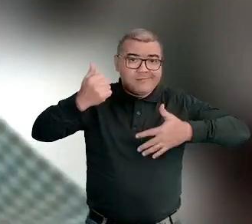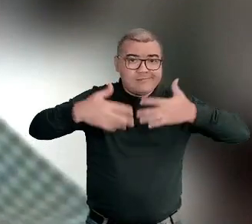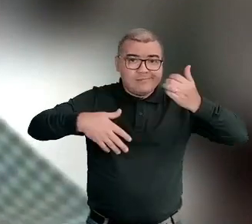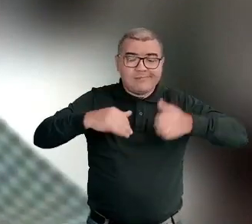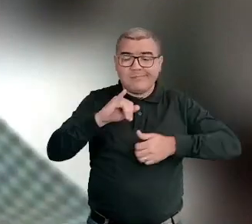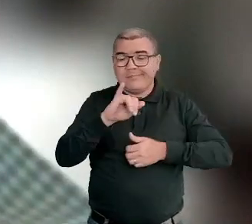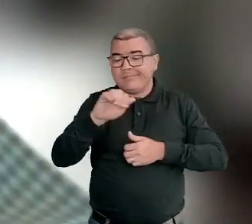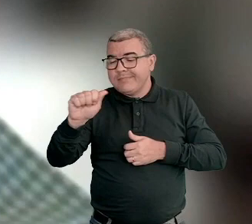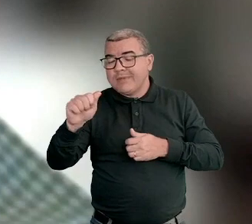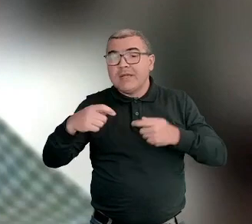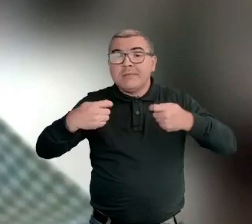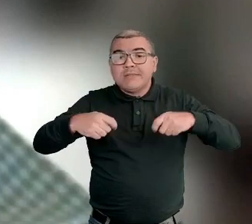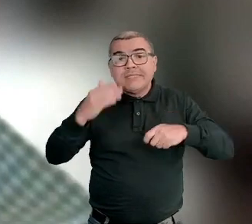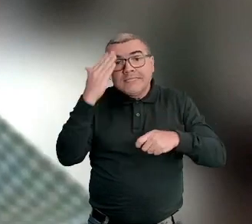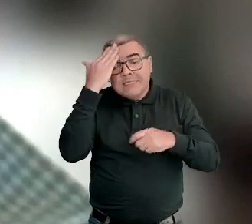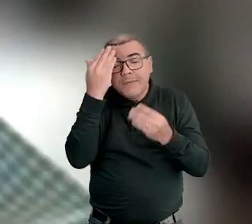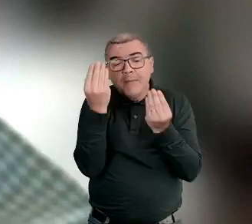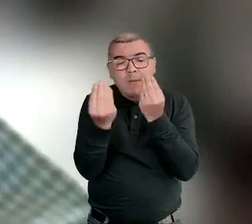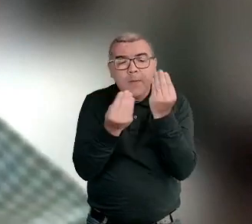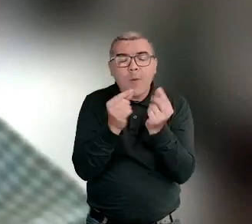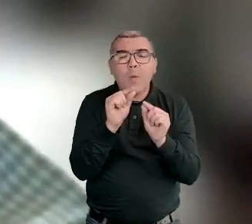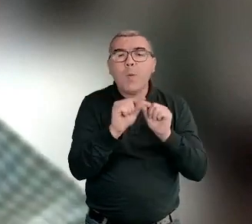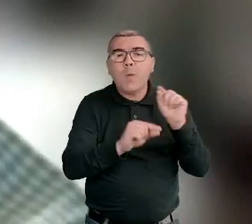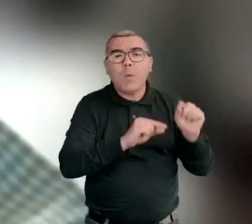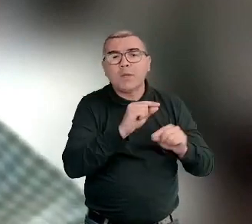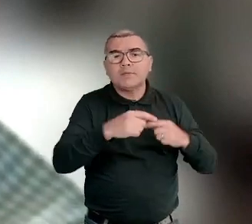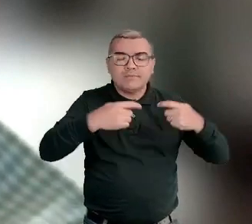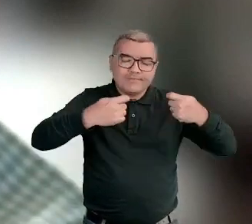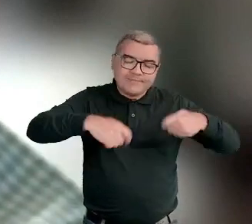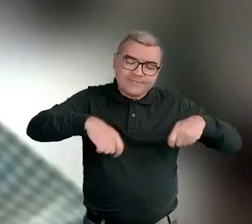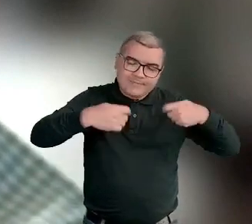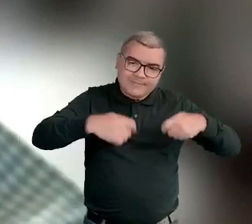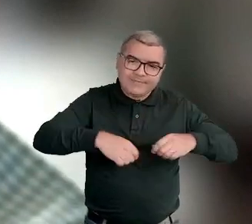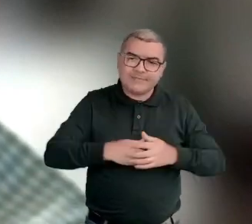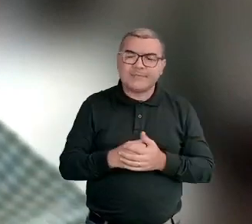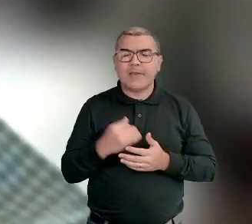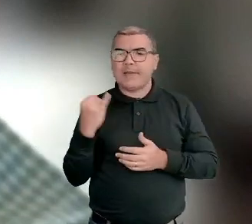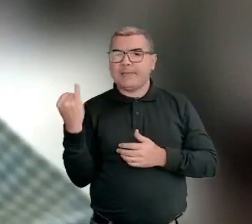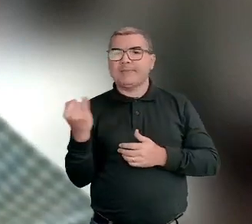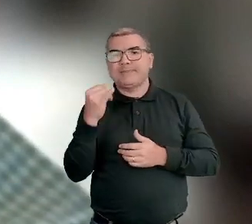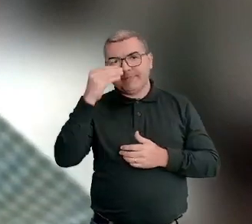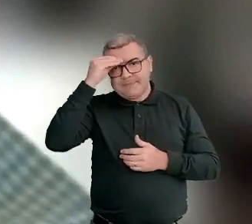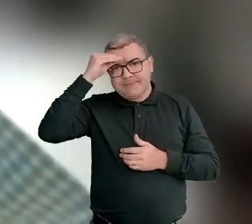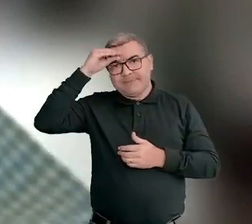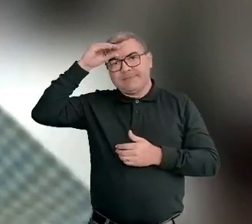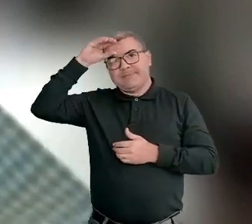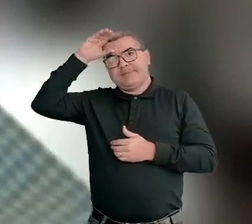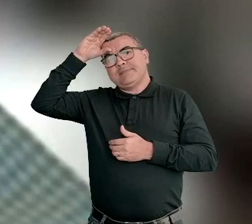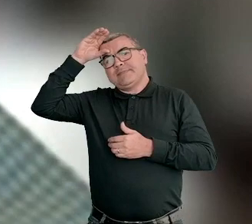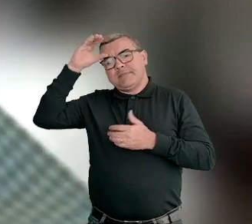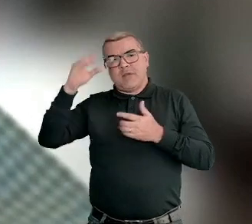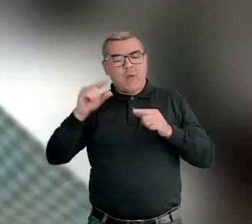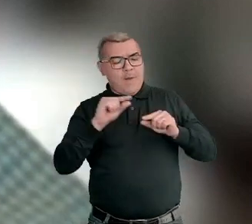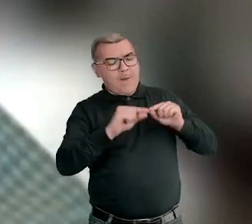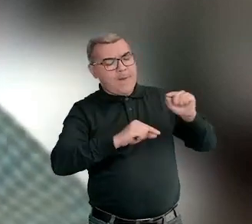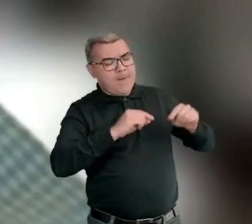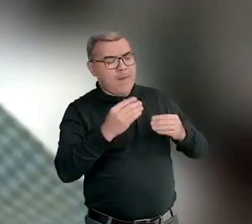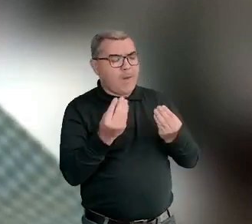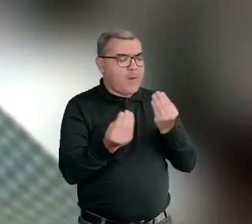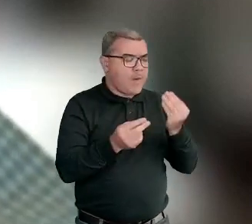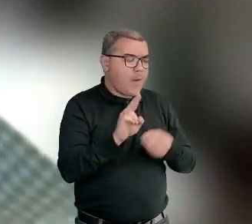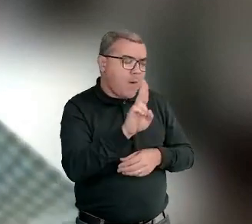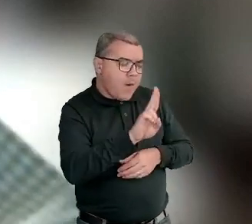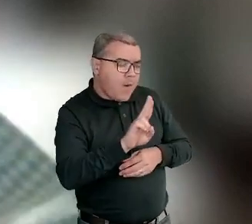gente não sabe bem o que é, nem como vai utilizar, mas que é importante que você tenha algum conhecimento para saber como é que você